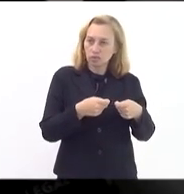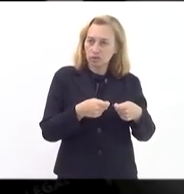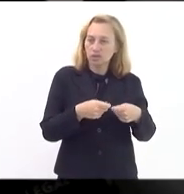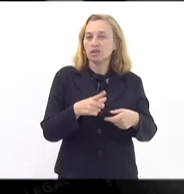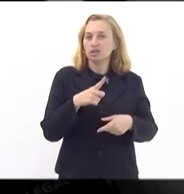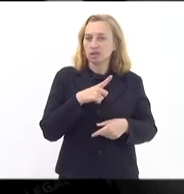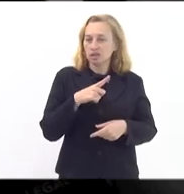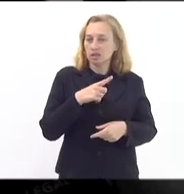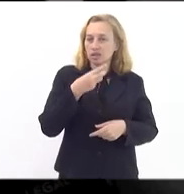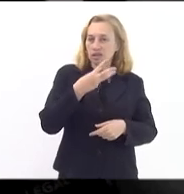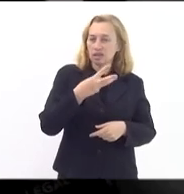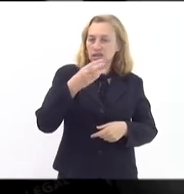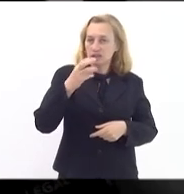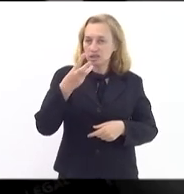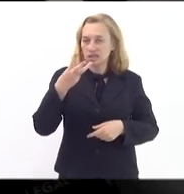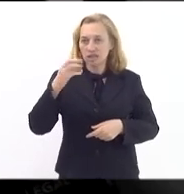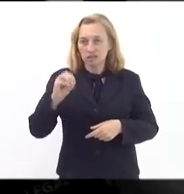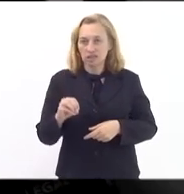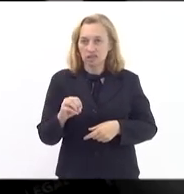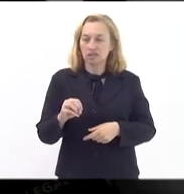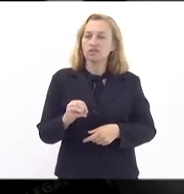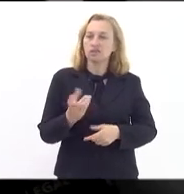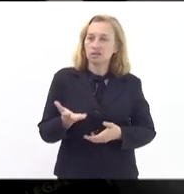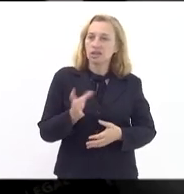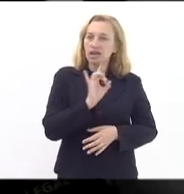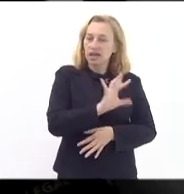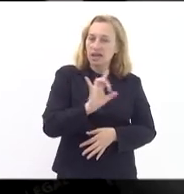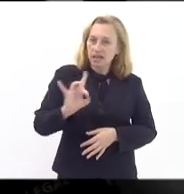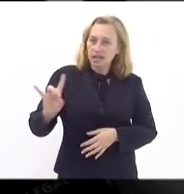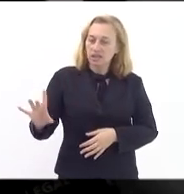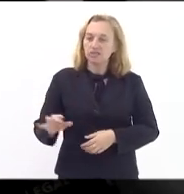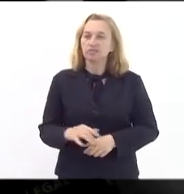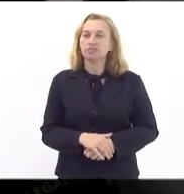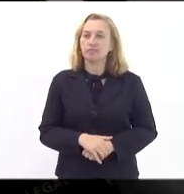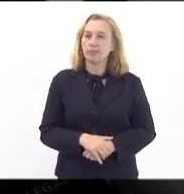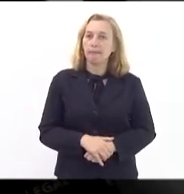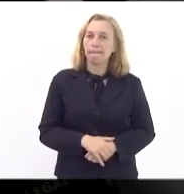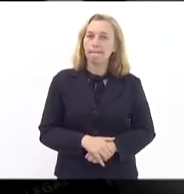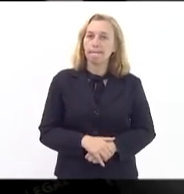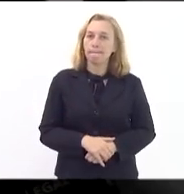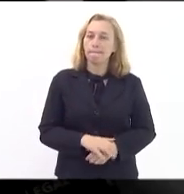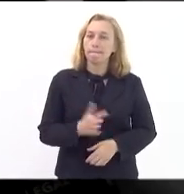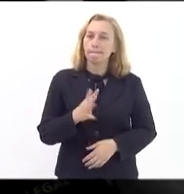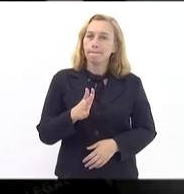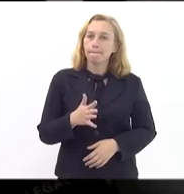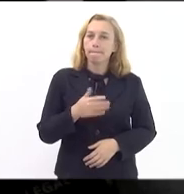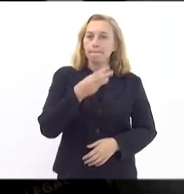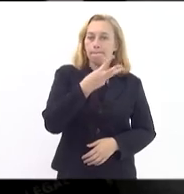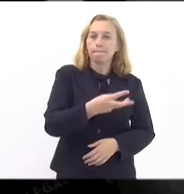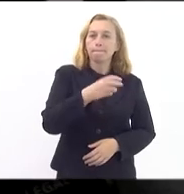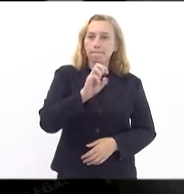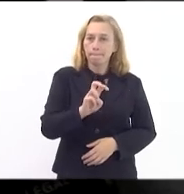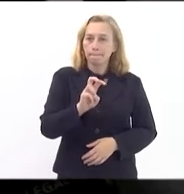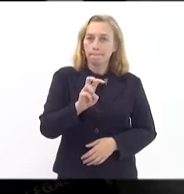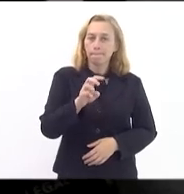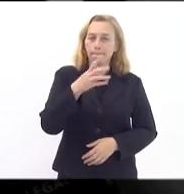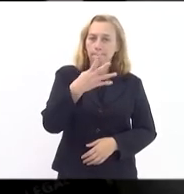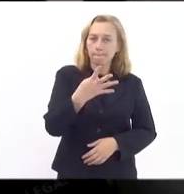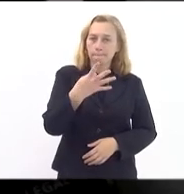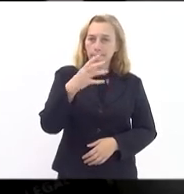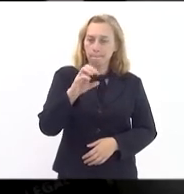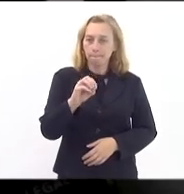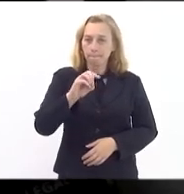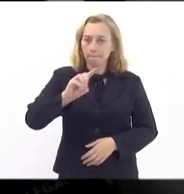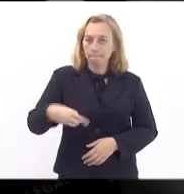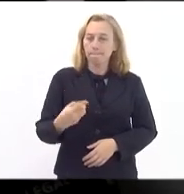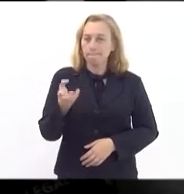controle os 16.000 remessa a cada relé custa em média entre 35 e 40 mil reais ele